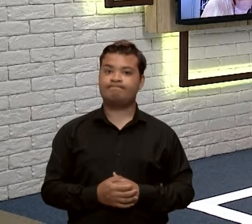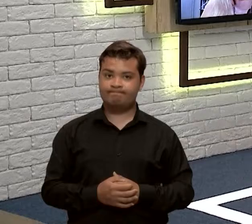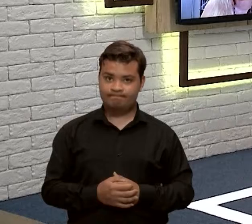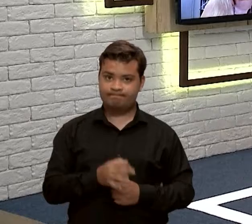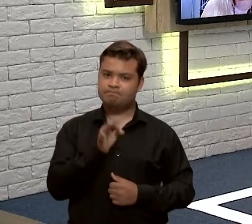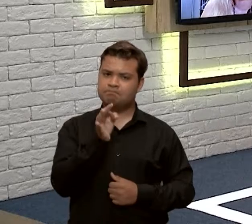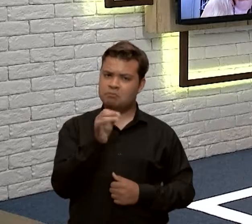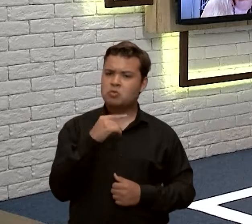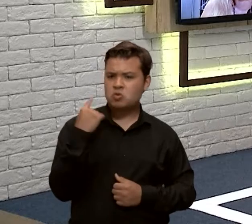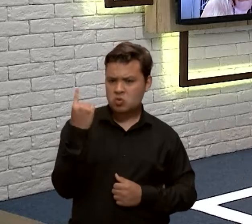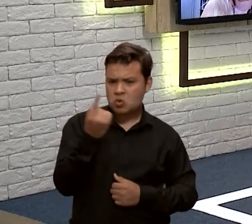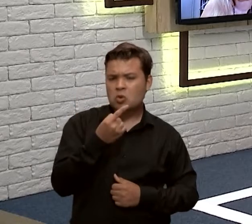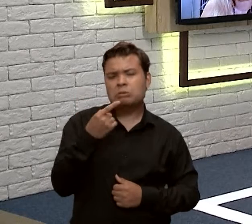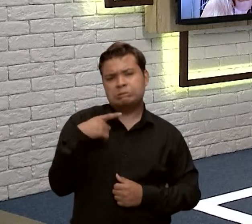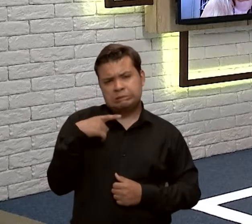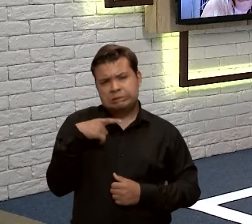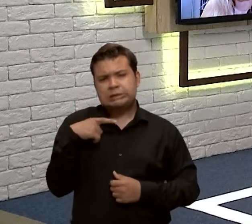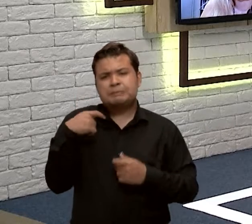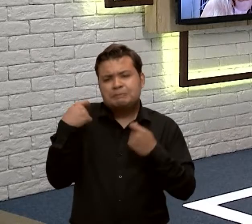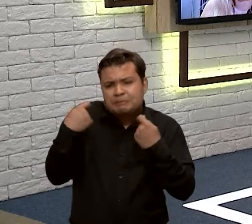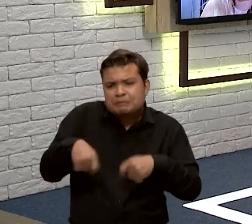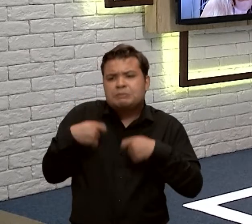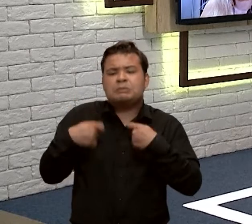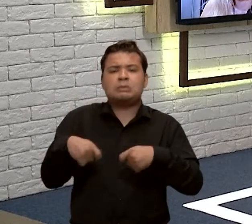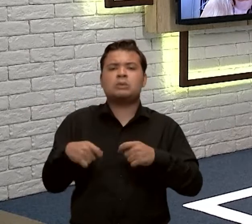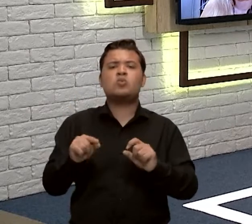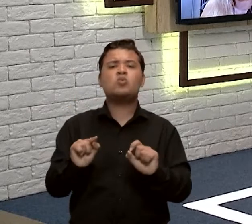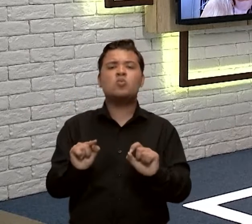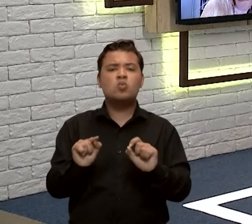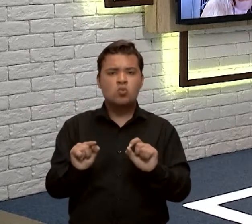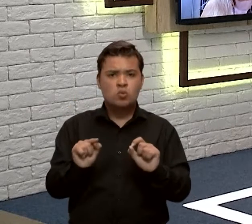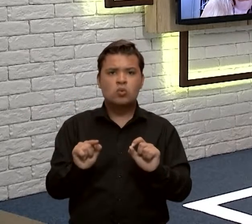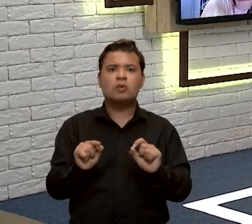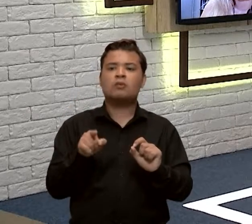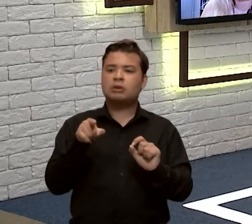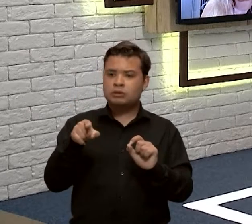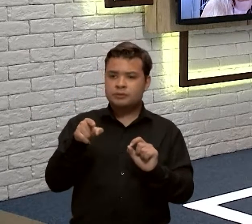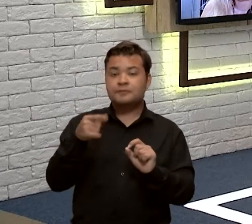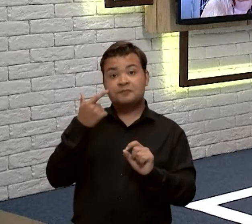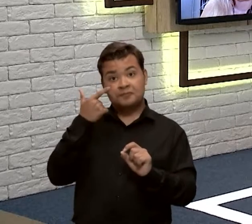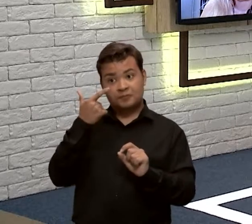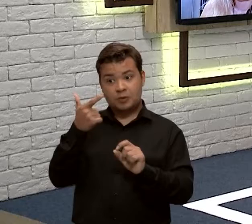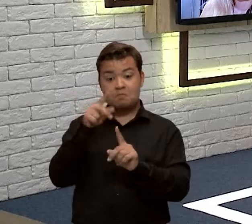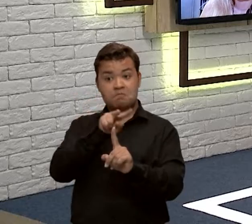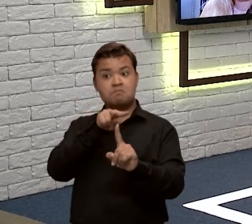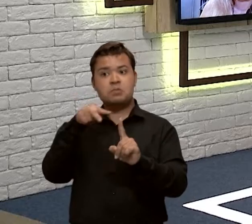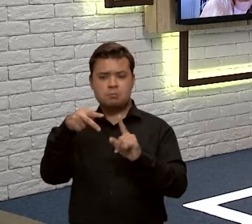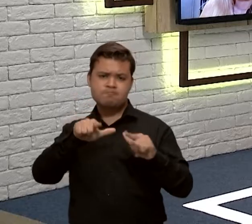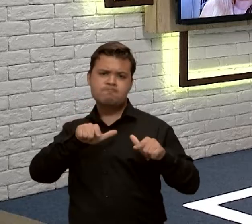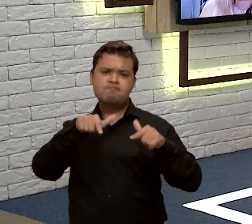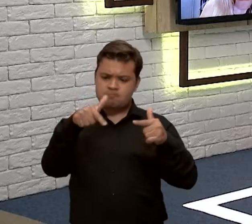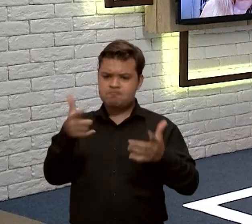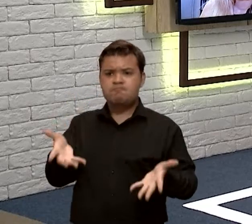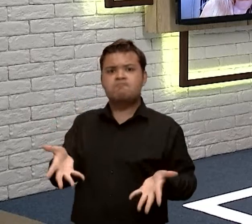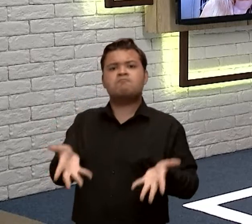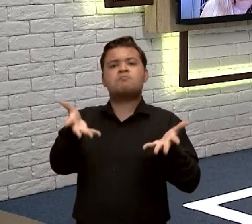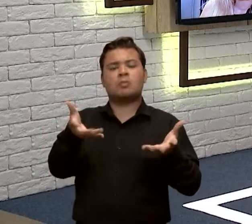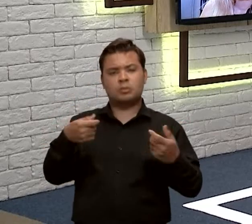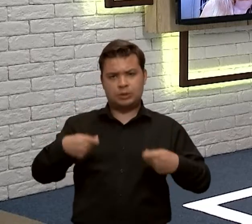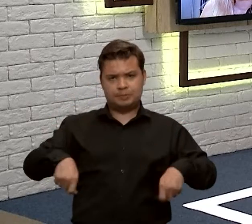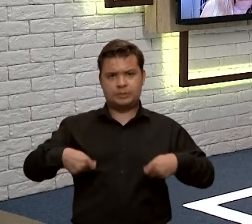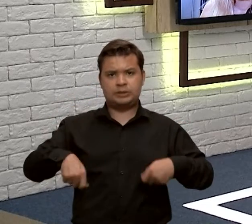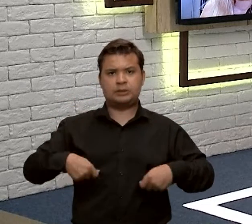necessidade, eu diria até, de reforçar esta perspectiva que você levanta.